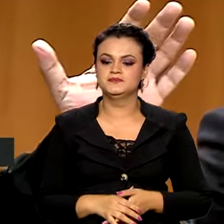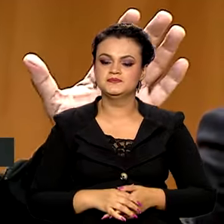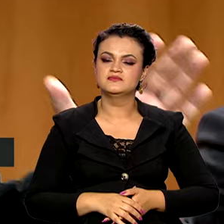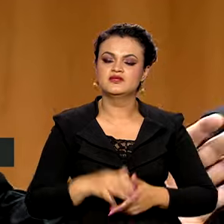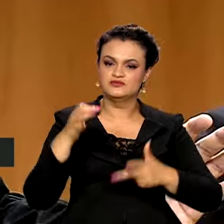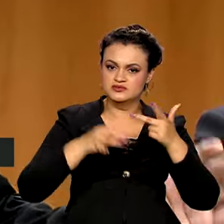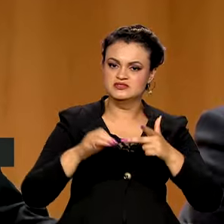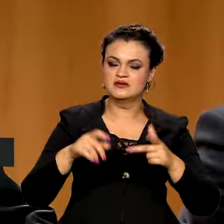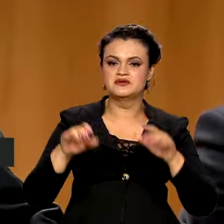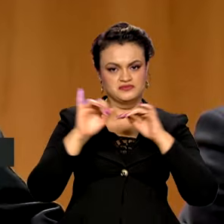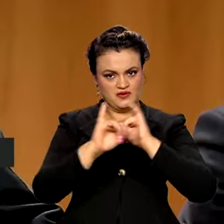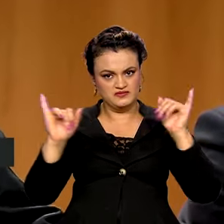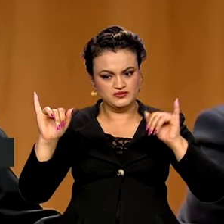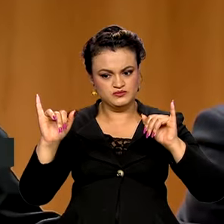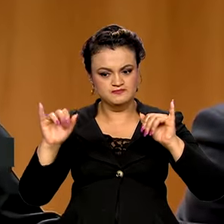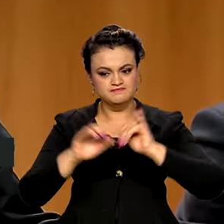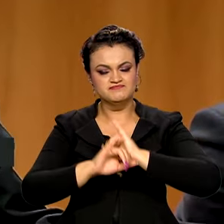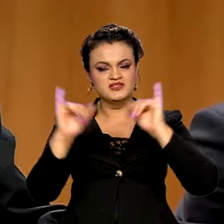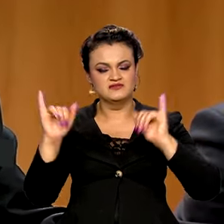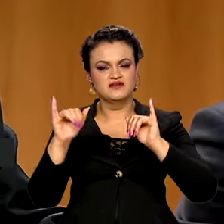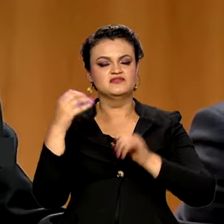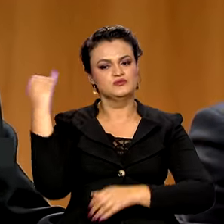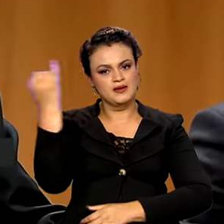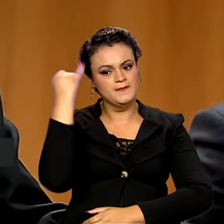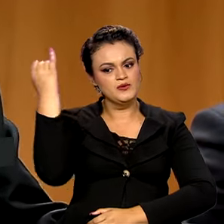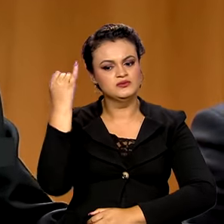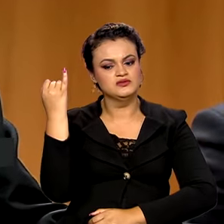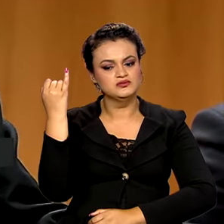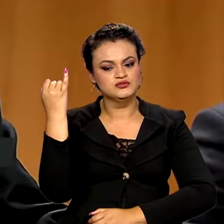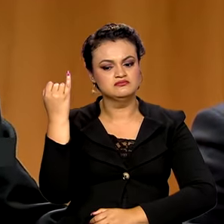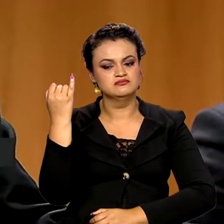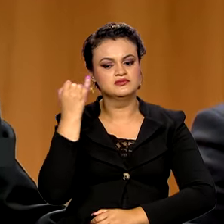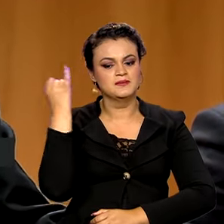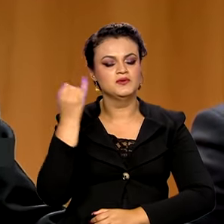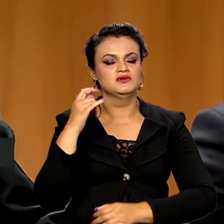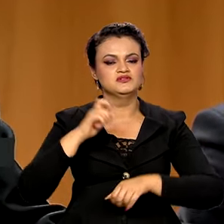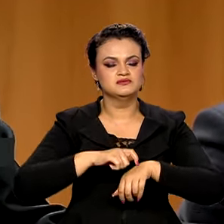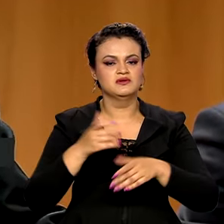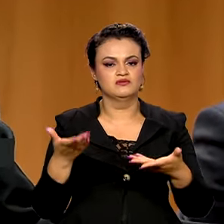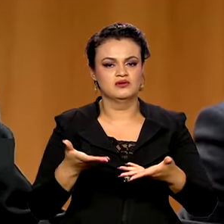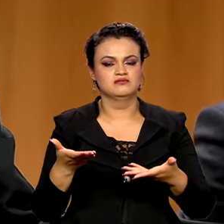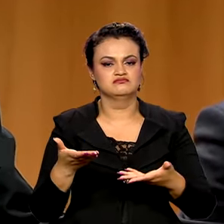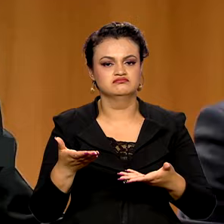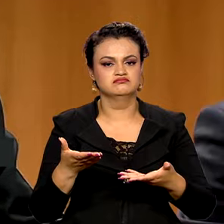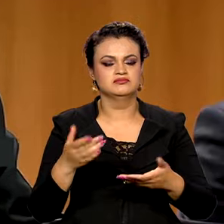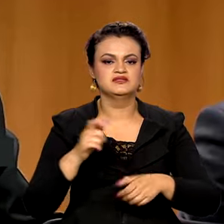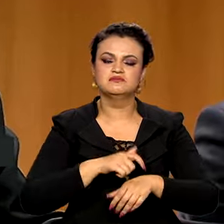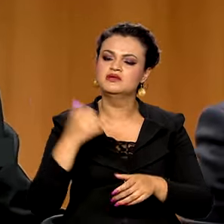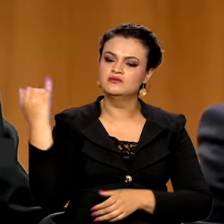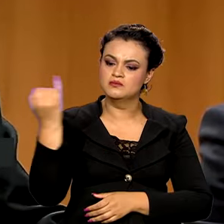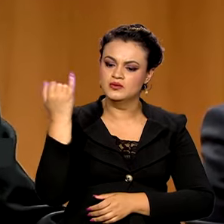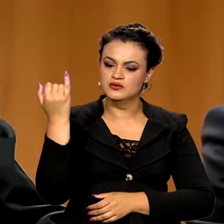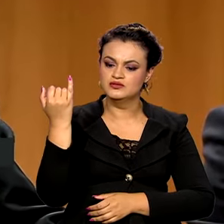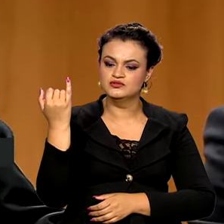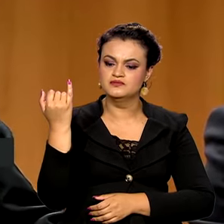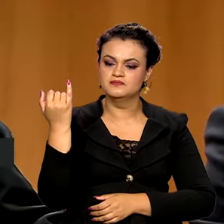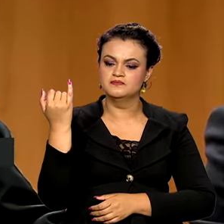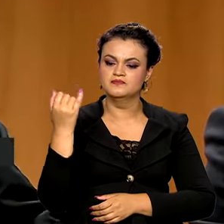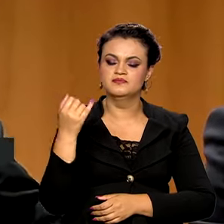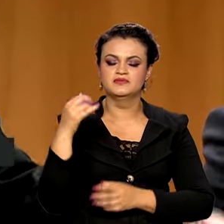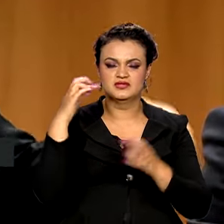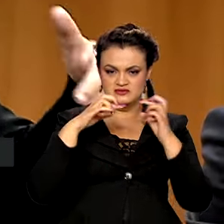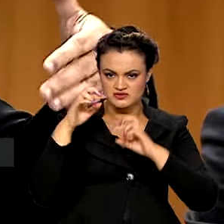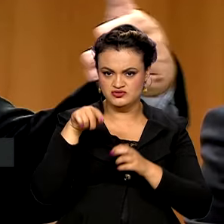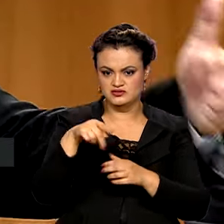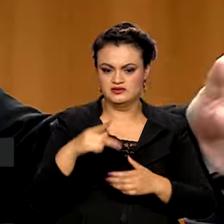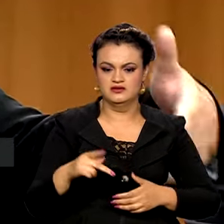Essa mensagem é a mensagem fundamental desse momento importantíssimo nessa